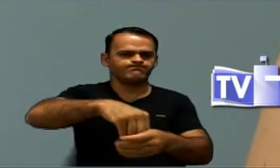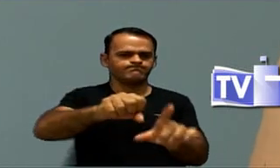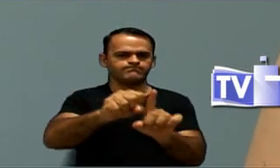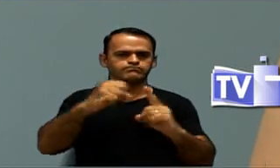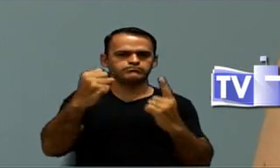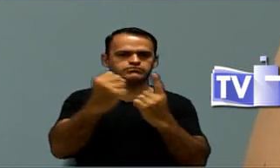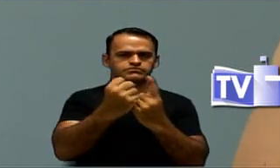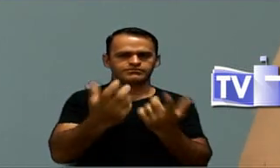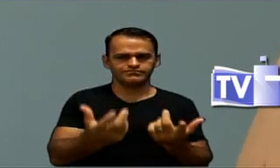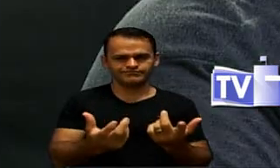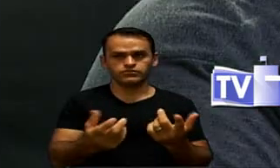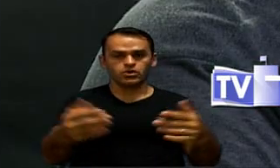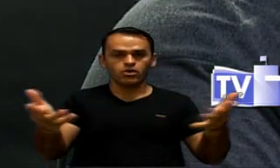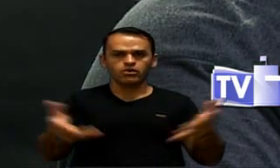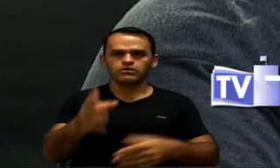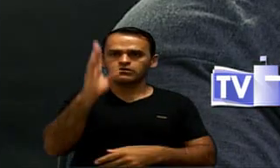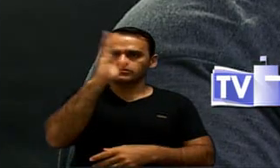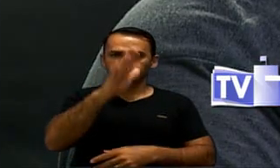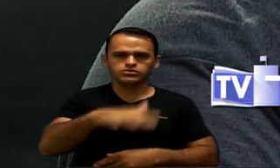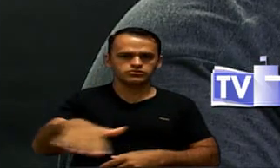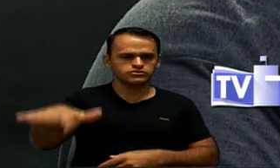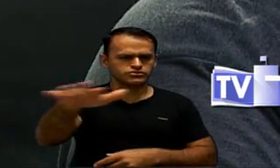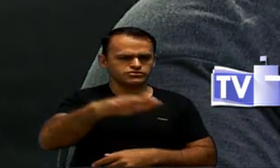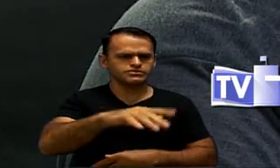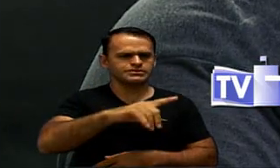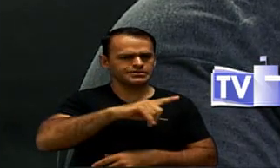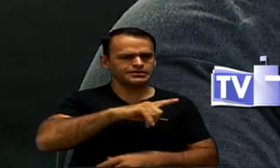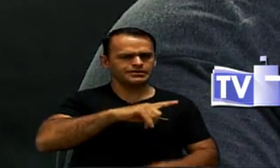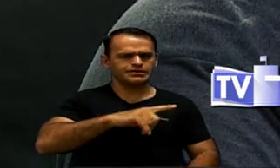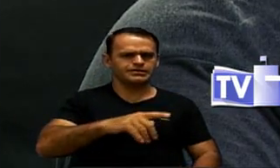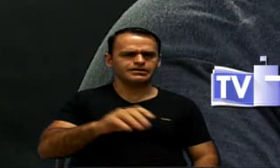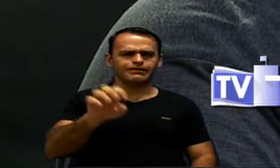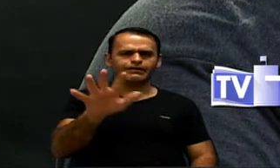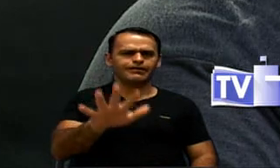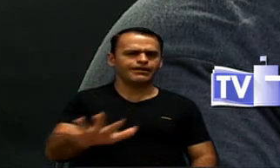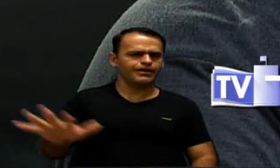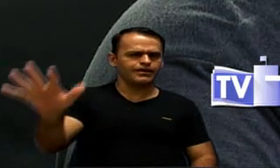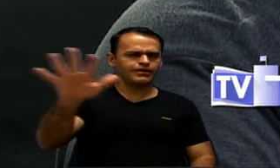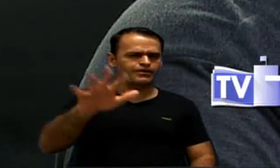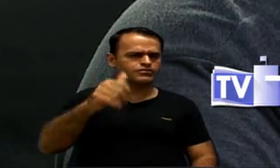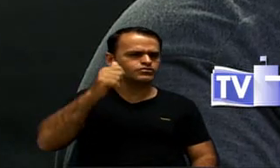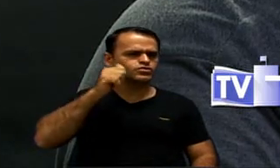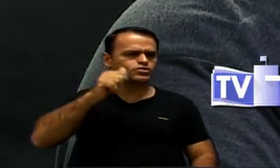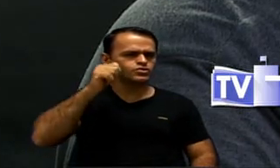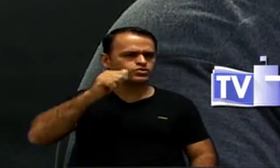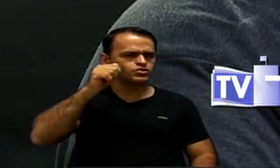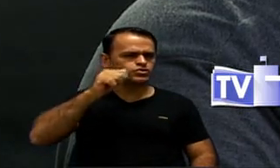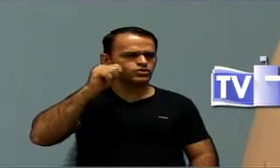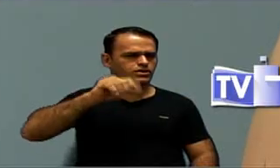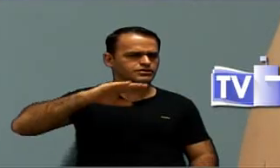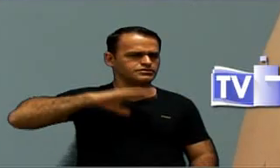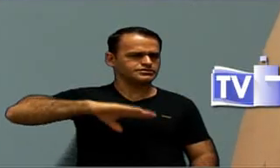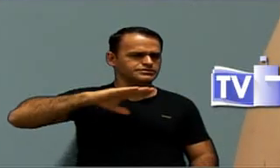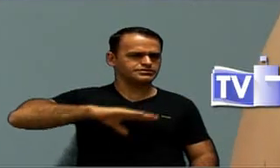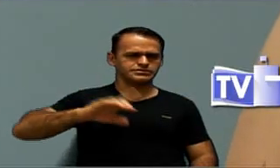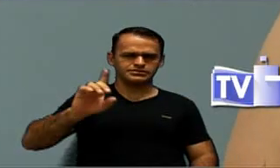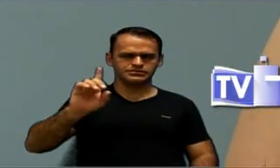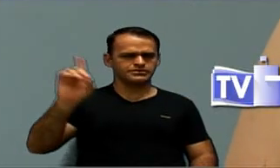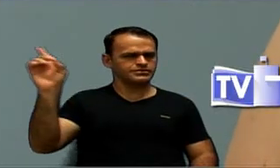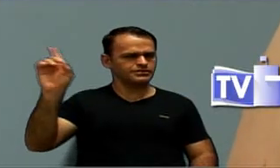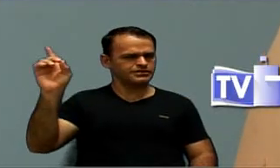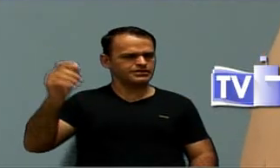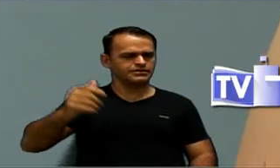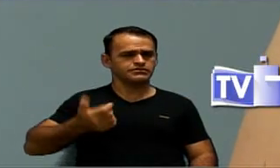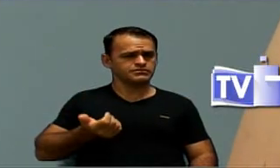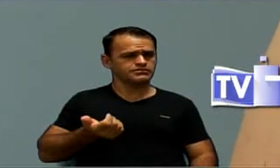mulher no Brasil, ela vai ter toda essa questão da educação que já vem da mulher da Europa, a mulher portuguesa, em especial a mulher portuguesa, obviamente, que é aquela